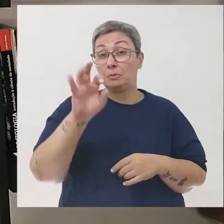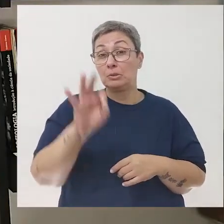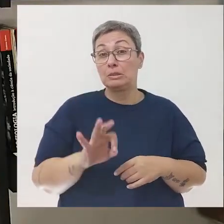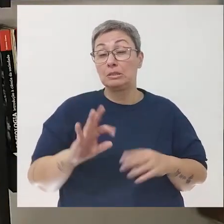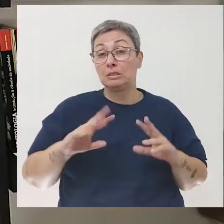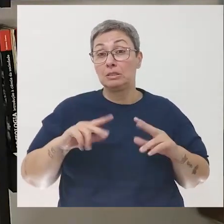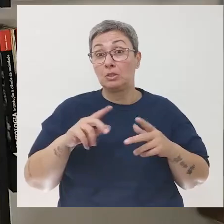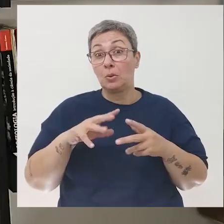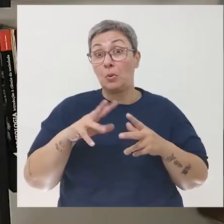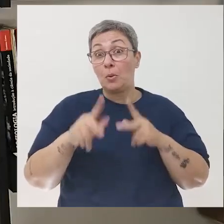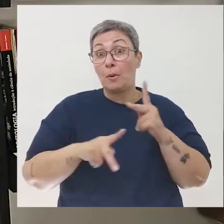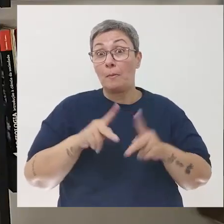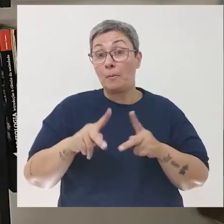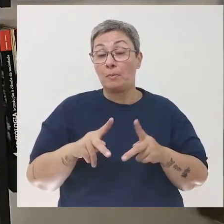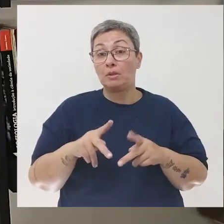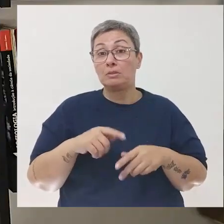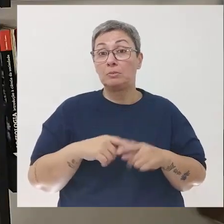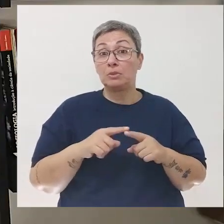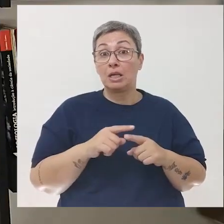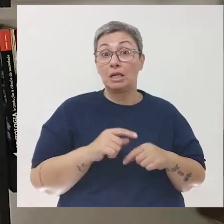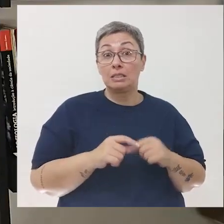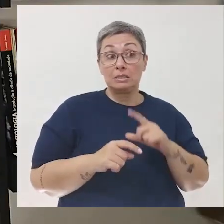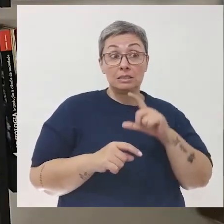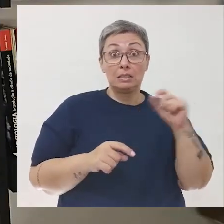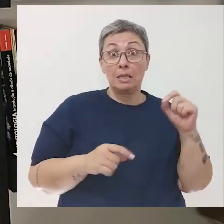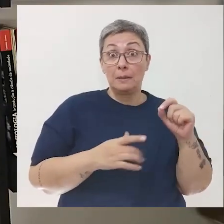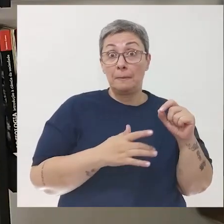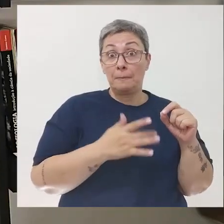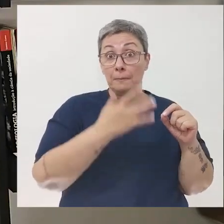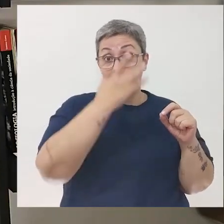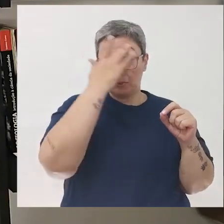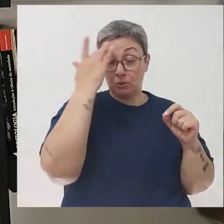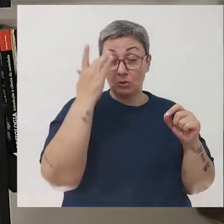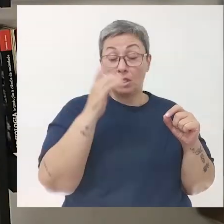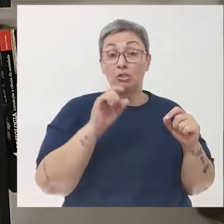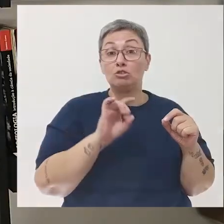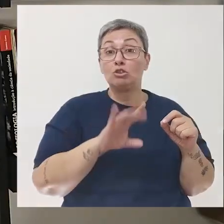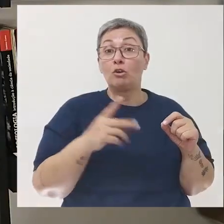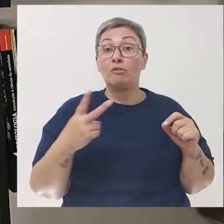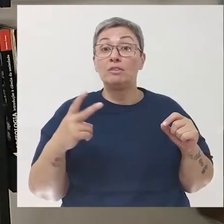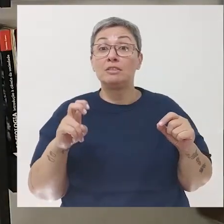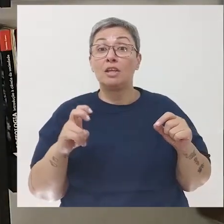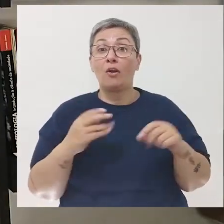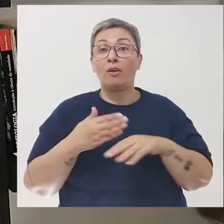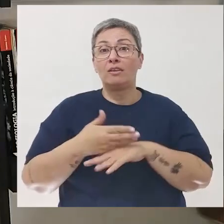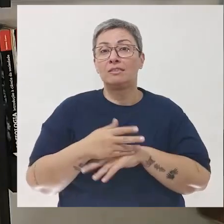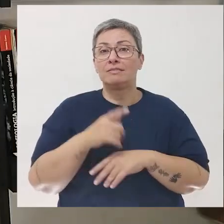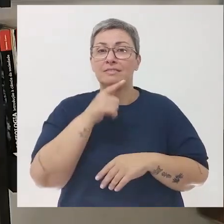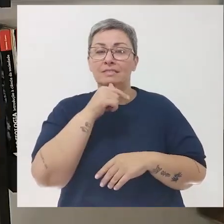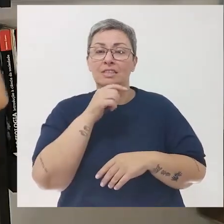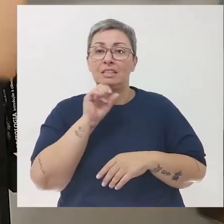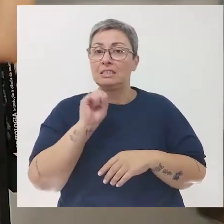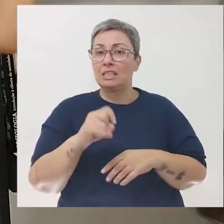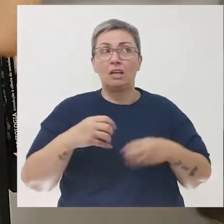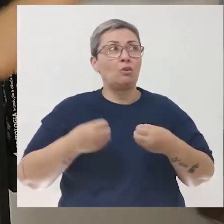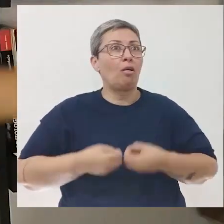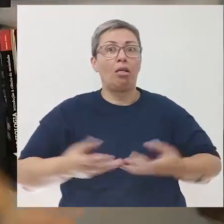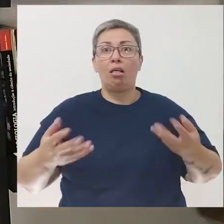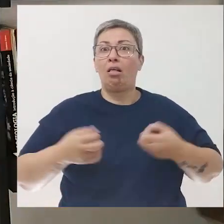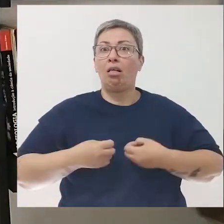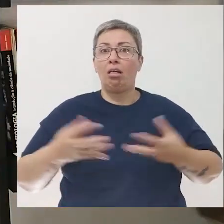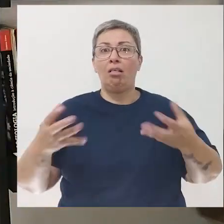humanidade. Ou seja, de cada 100 pessoas no mundo, somente 25 terão acesso à água se a gente não parar de gastar